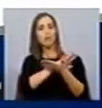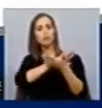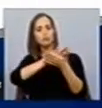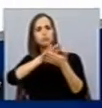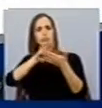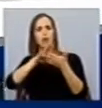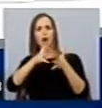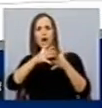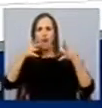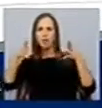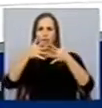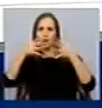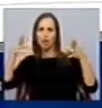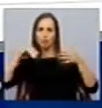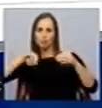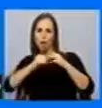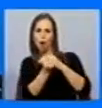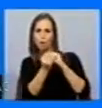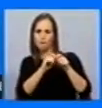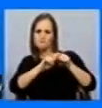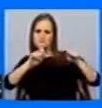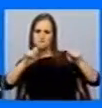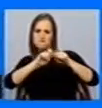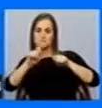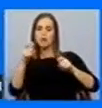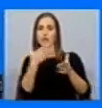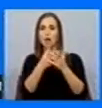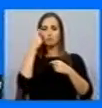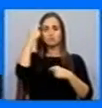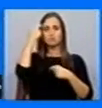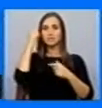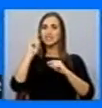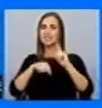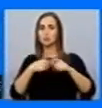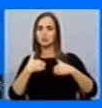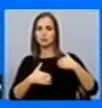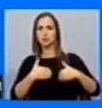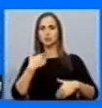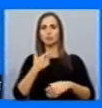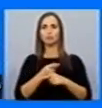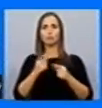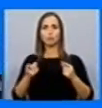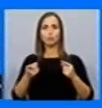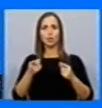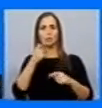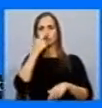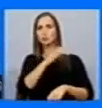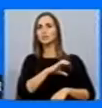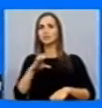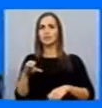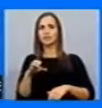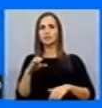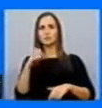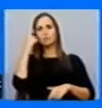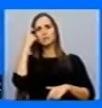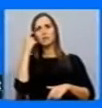tão grande, que sempre inquietou as próprias especulações dos astrónomos. Porquê? Porque os astrónomos sempre pensaram que uma cratera